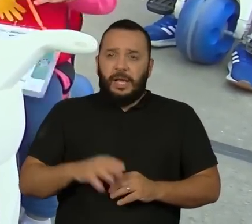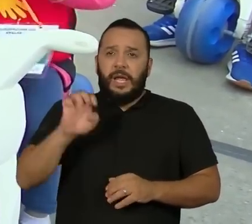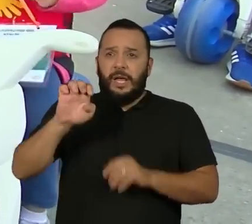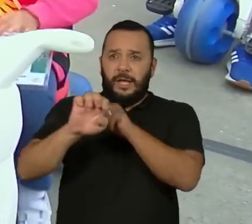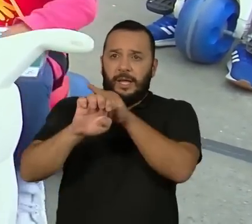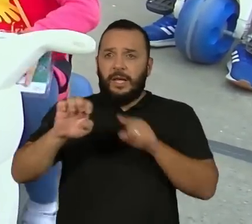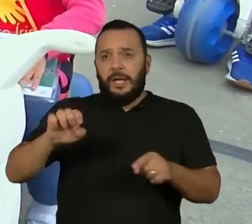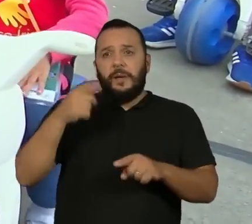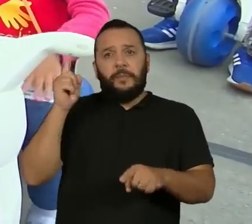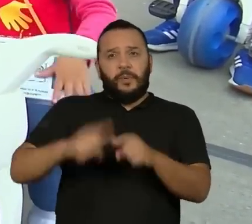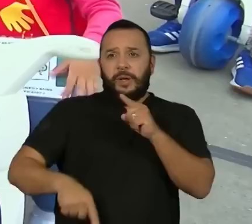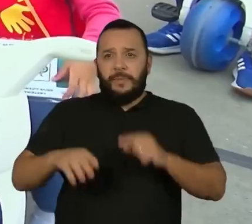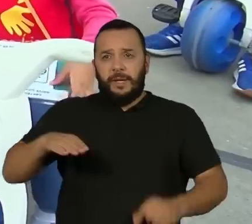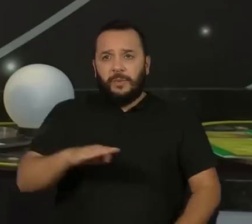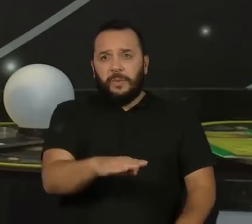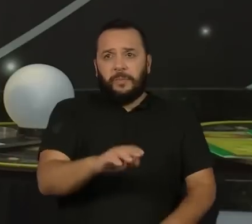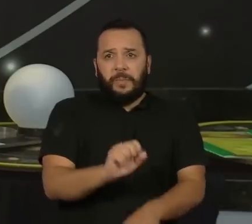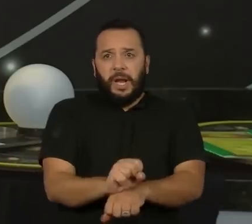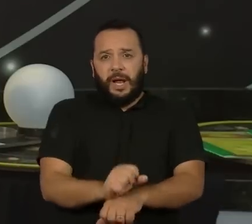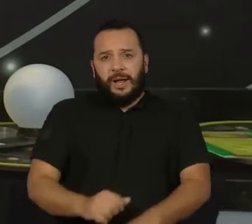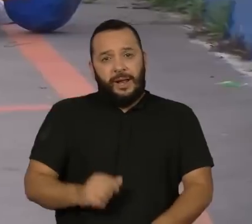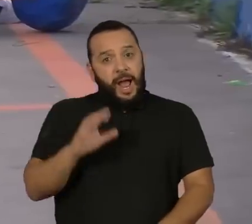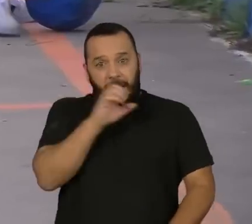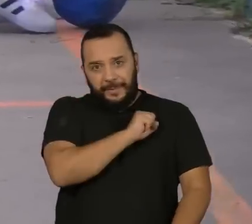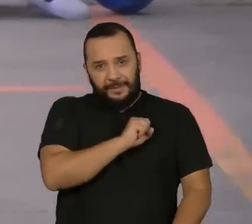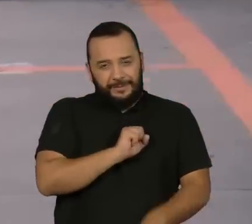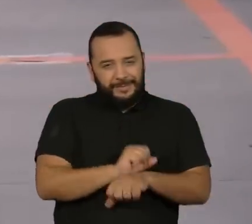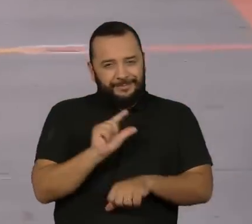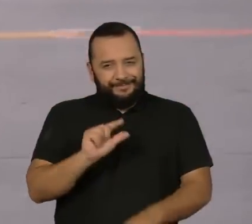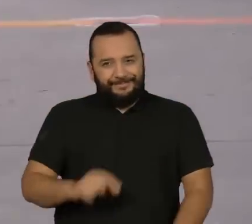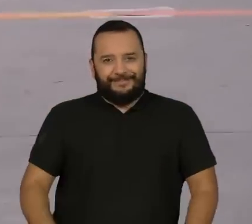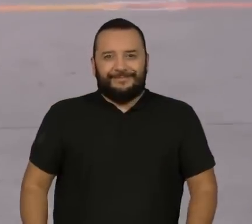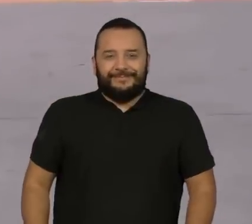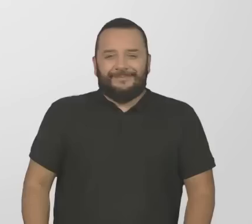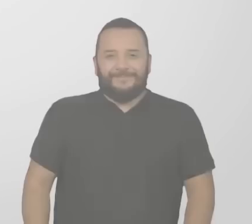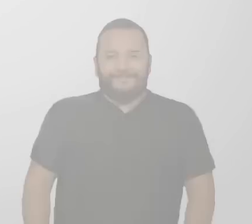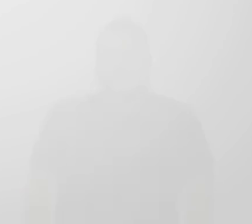Não pode estacionar. É rapidinho, não sai daí.